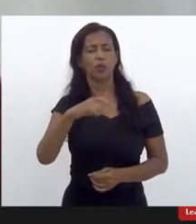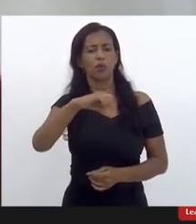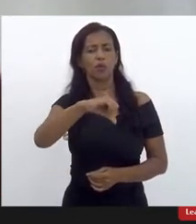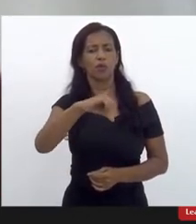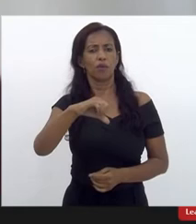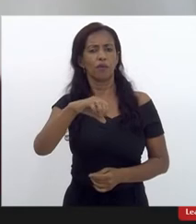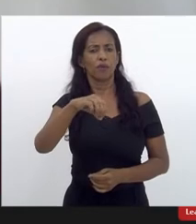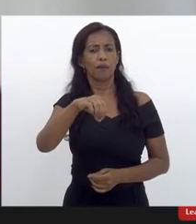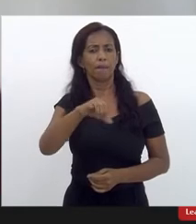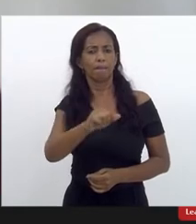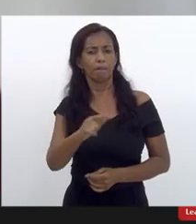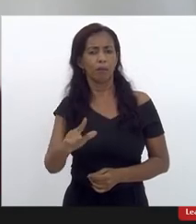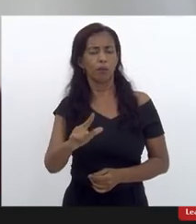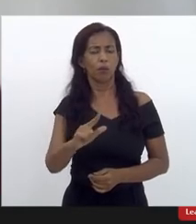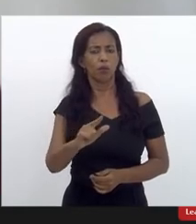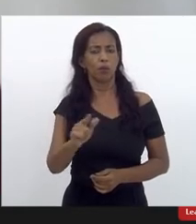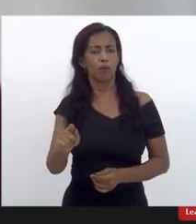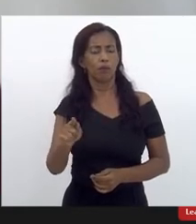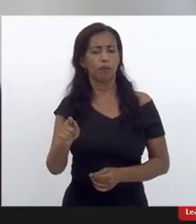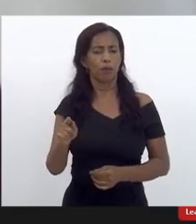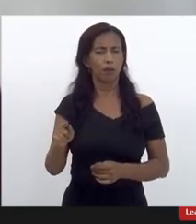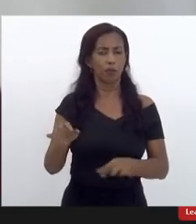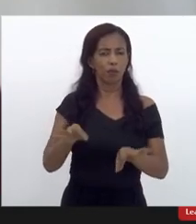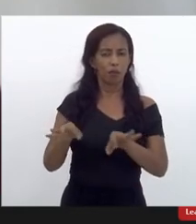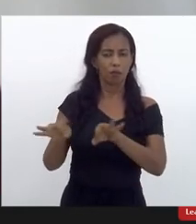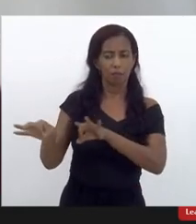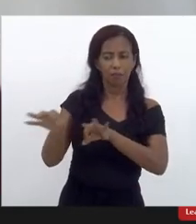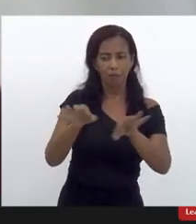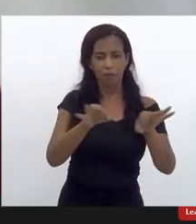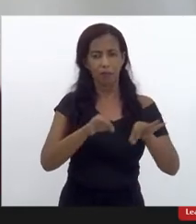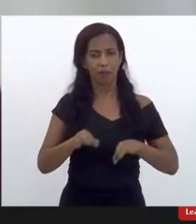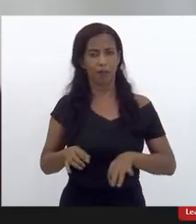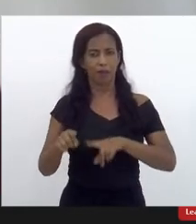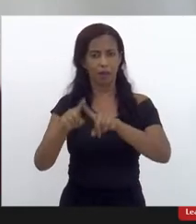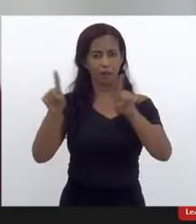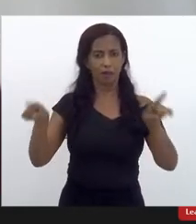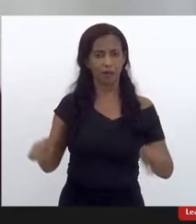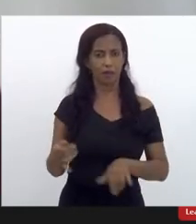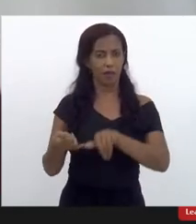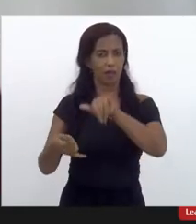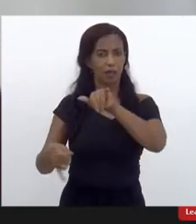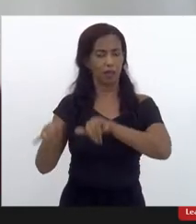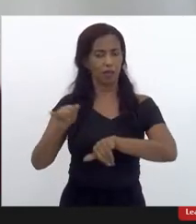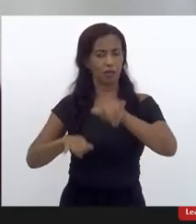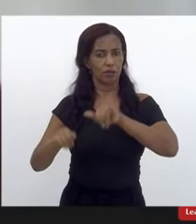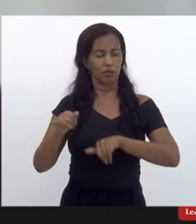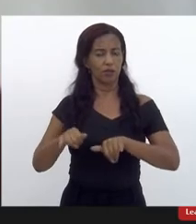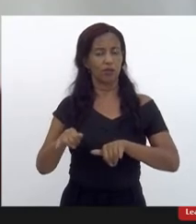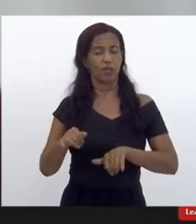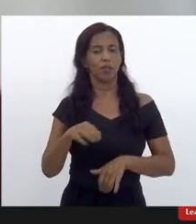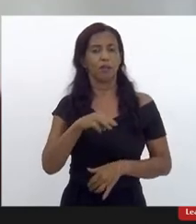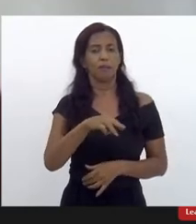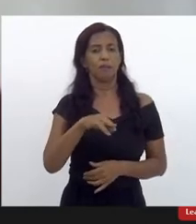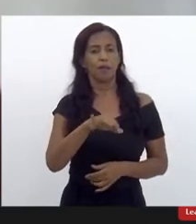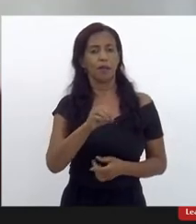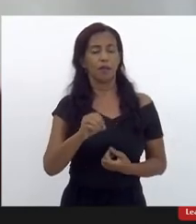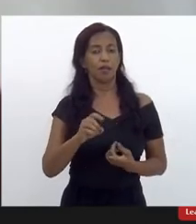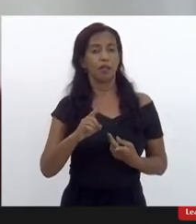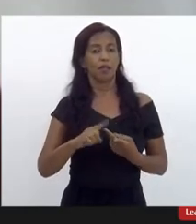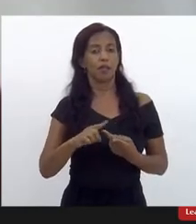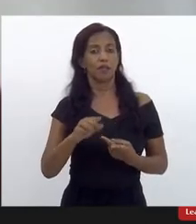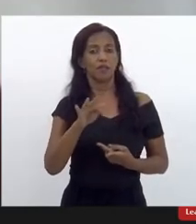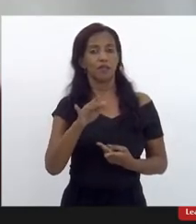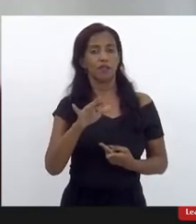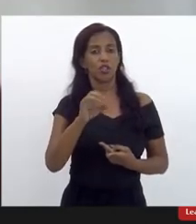2.290.000 para poder equipar melhor os laboratórios de mecânica do Visconde de Mauá, do República, que a gente entende que